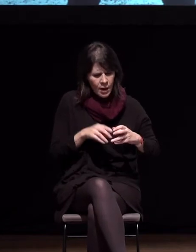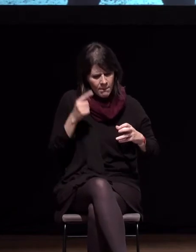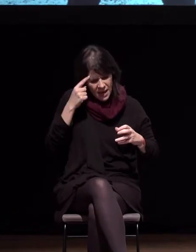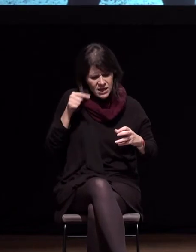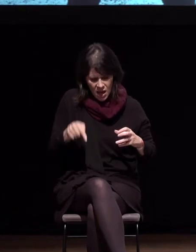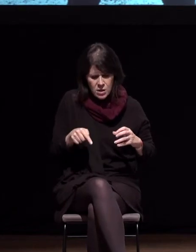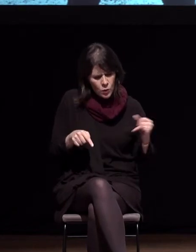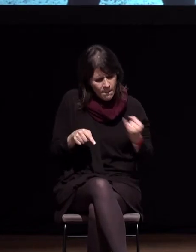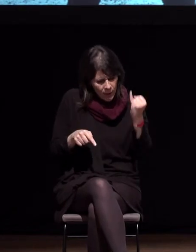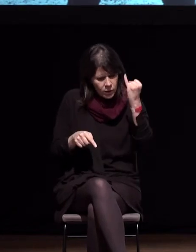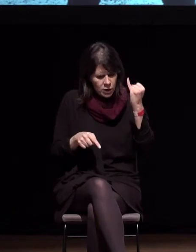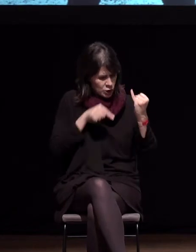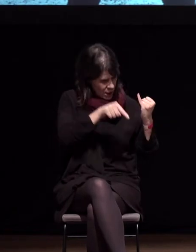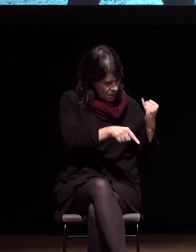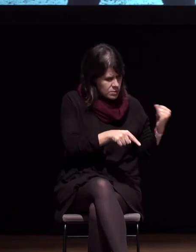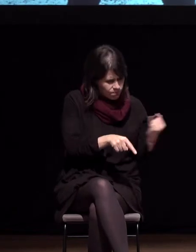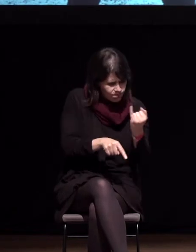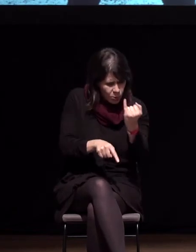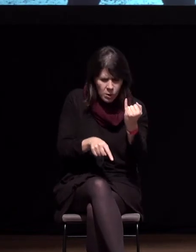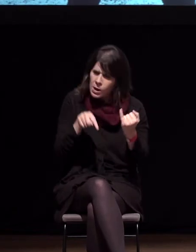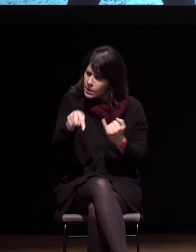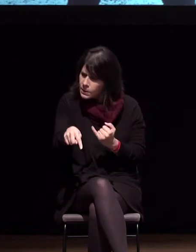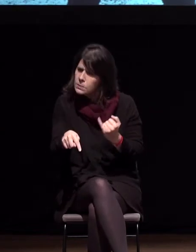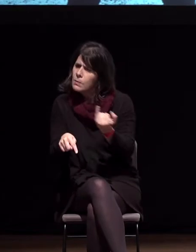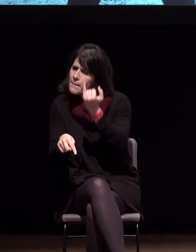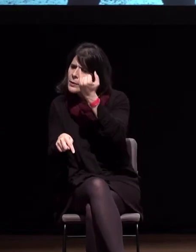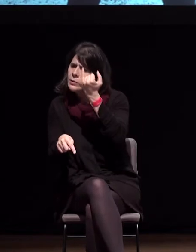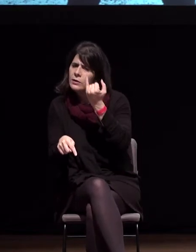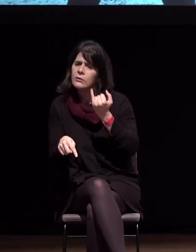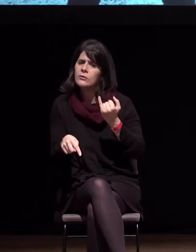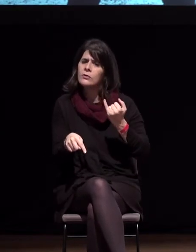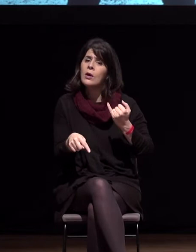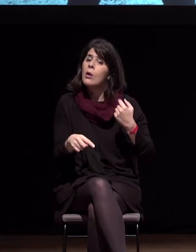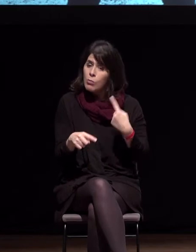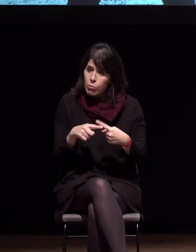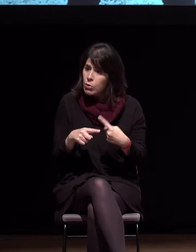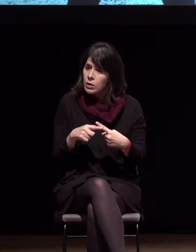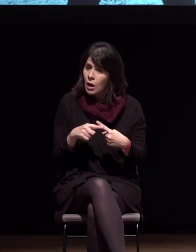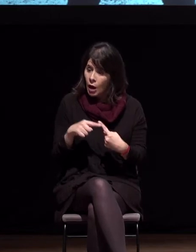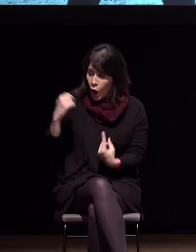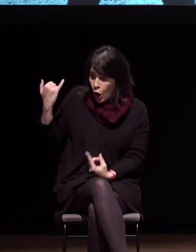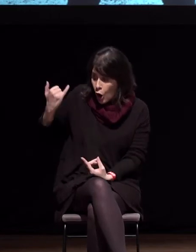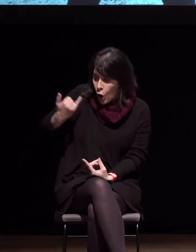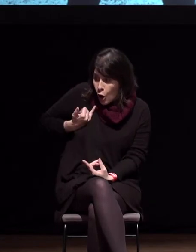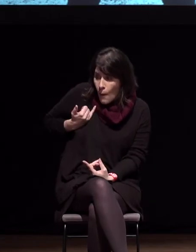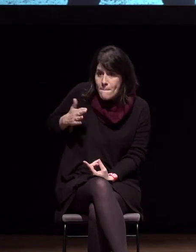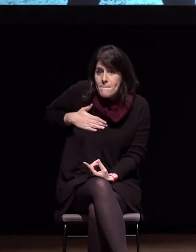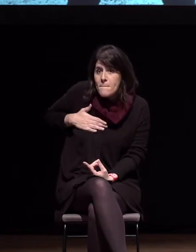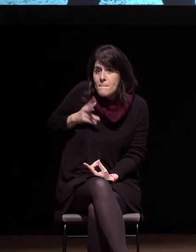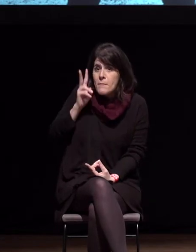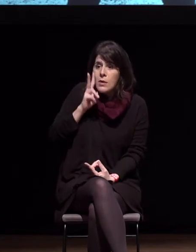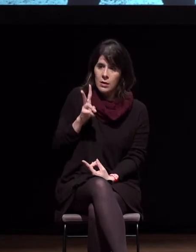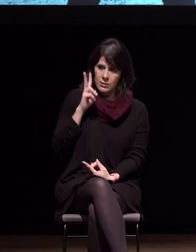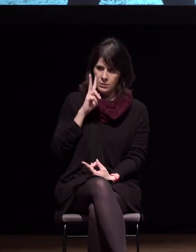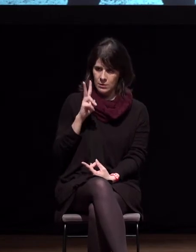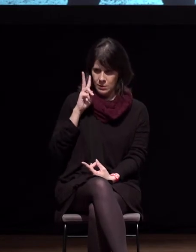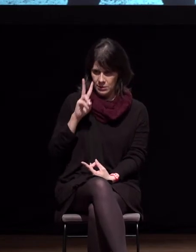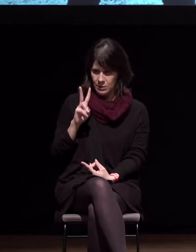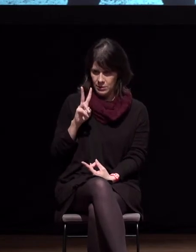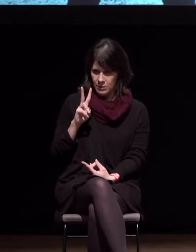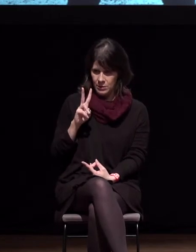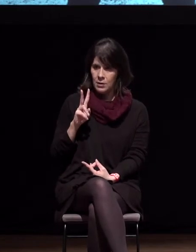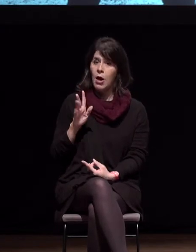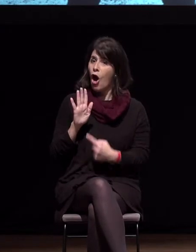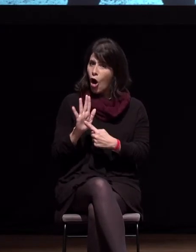isso aqui, para mim, é muito valioso. E é valioso porque conta a minha história. Olha o brasão da minha família. Né?